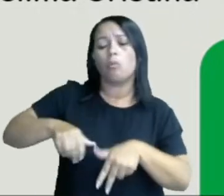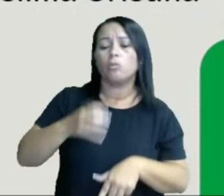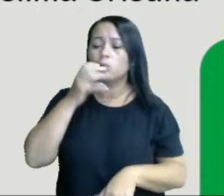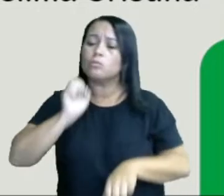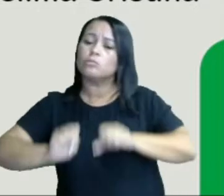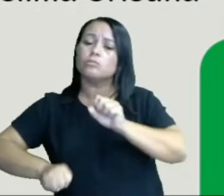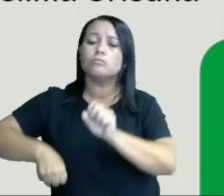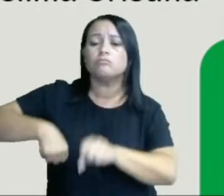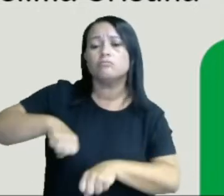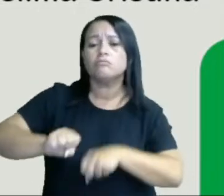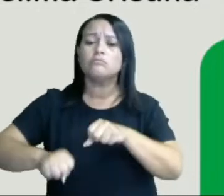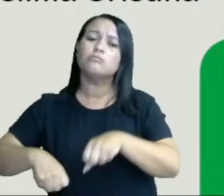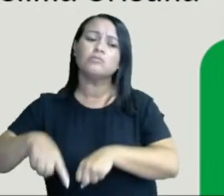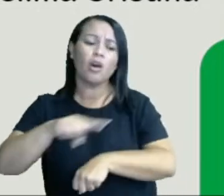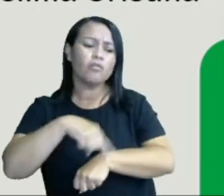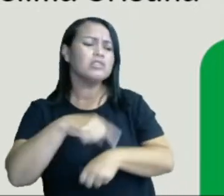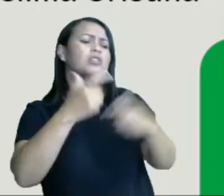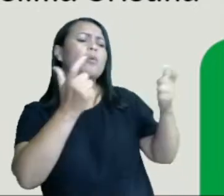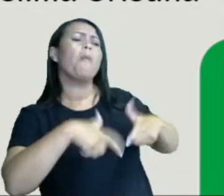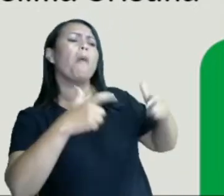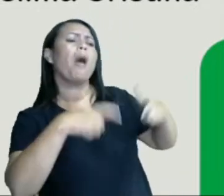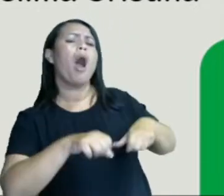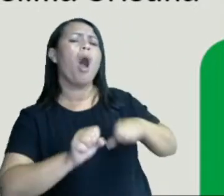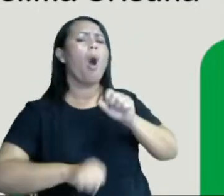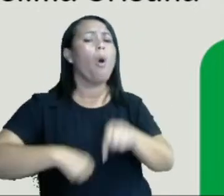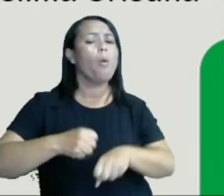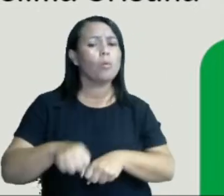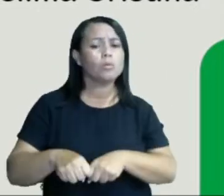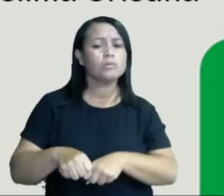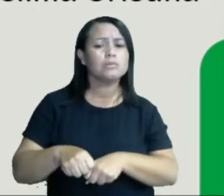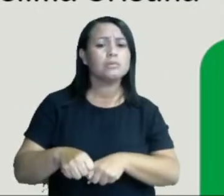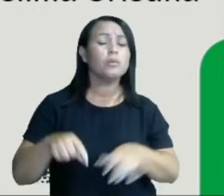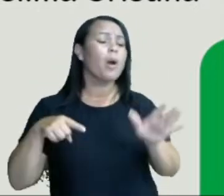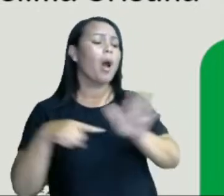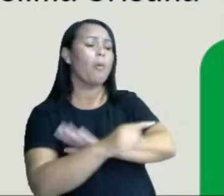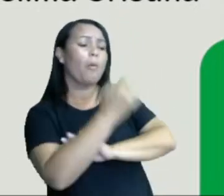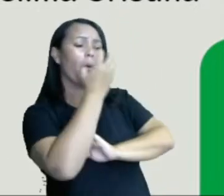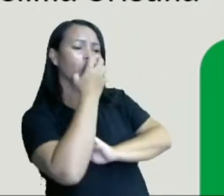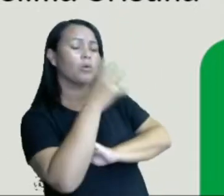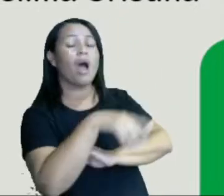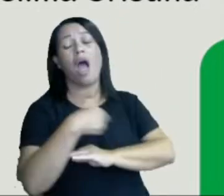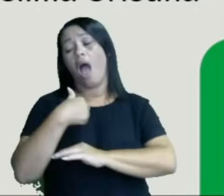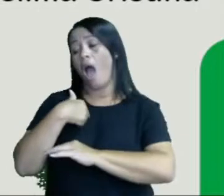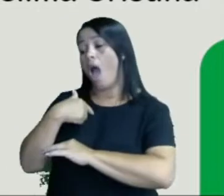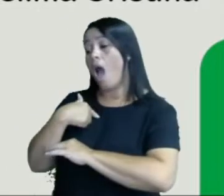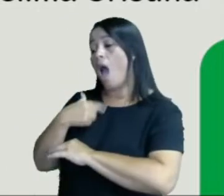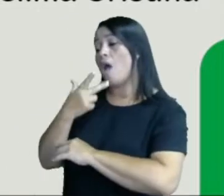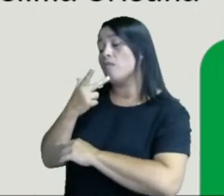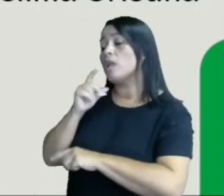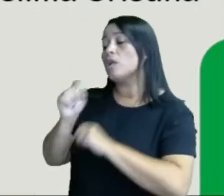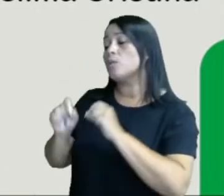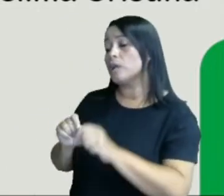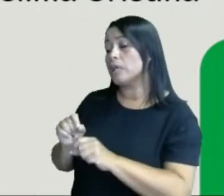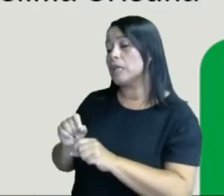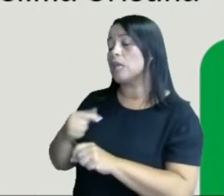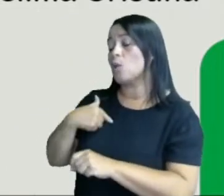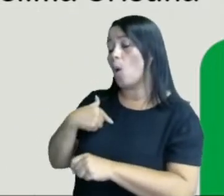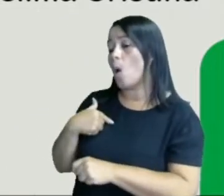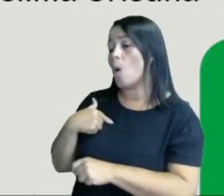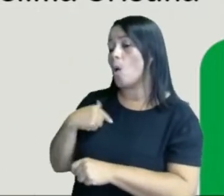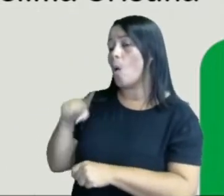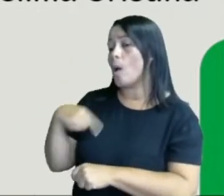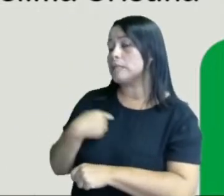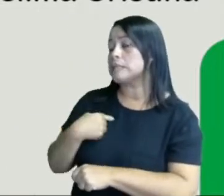acompanhando. "Vocês estão indo para onde?" perguntou o cachorro. "Ah, meu irmão Zé, nós